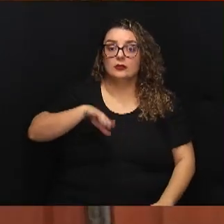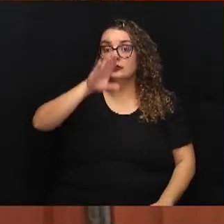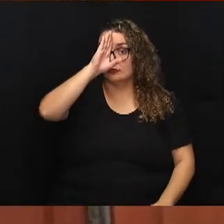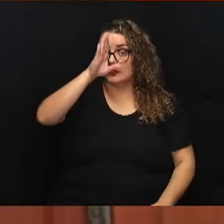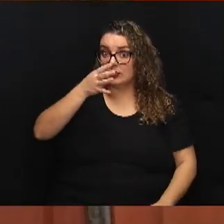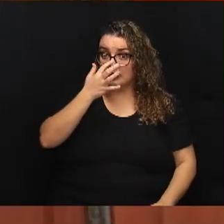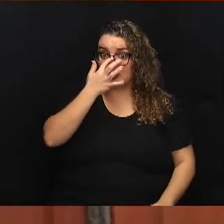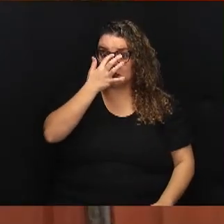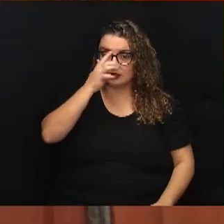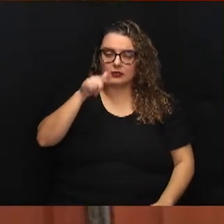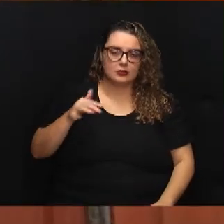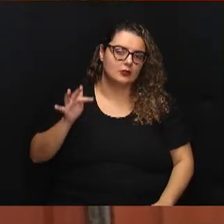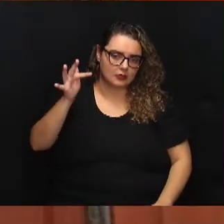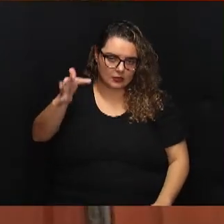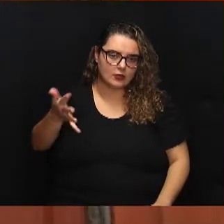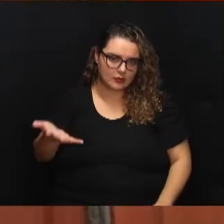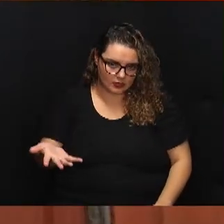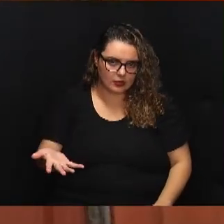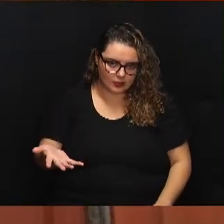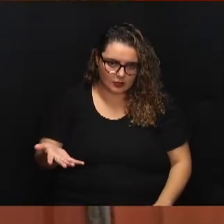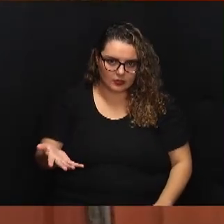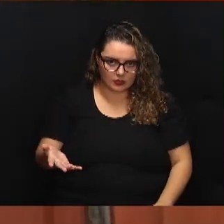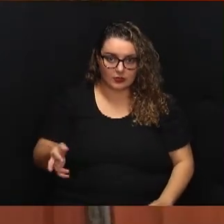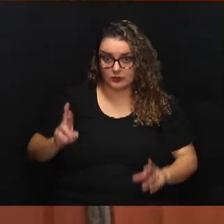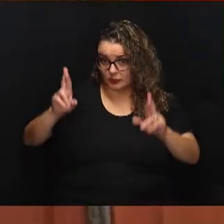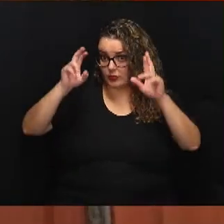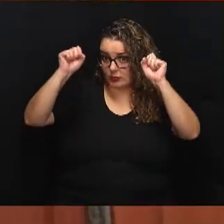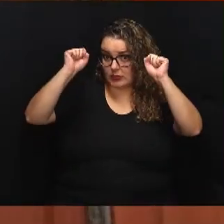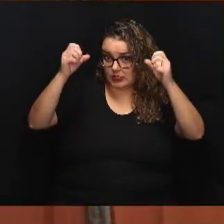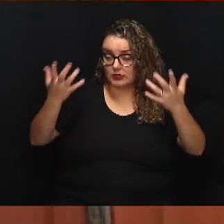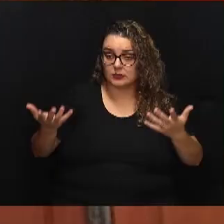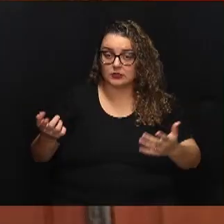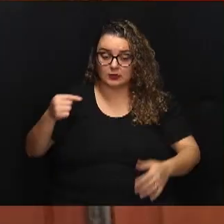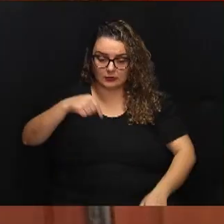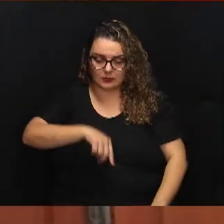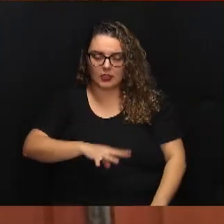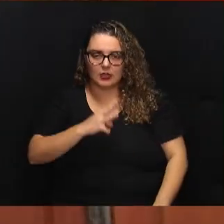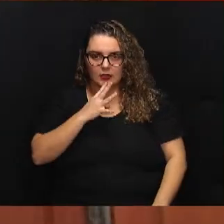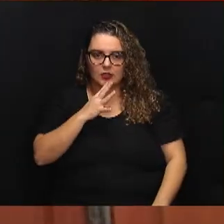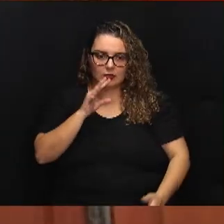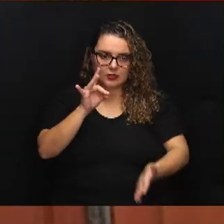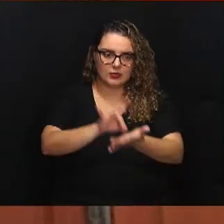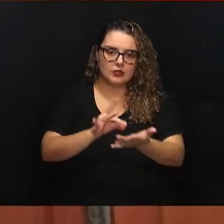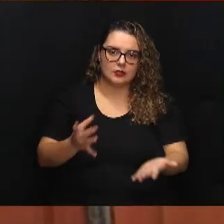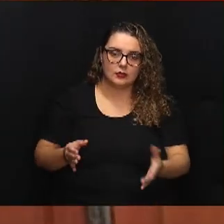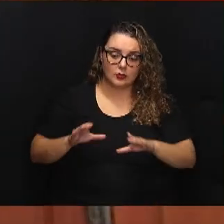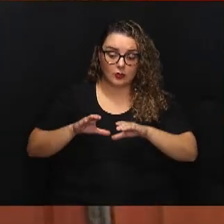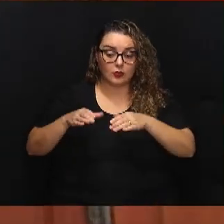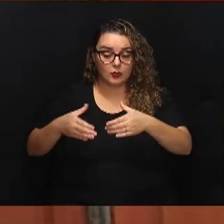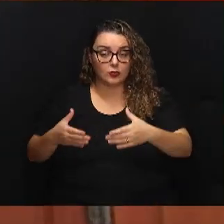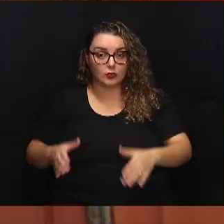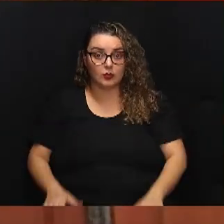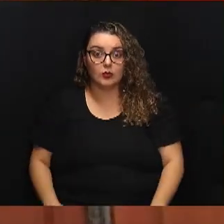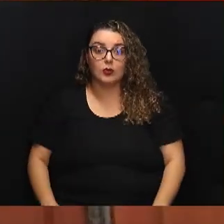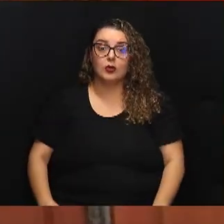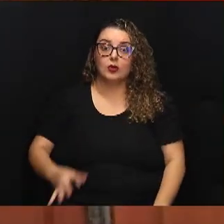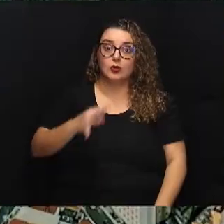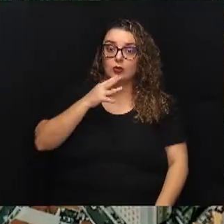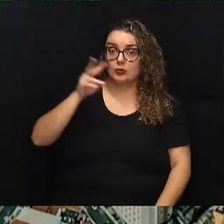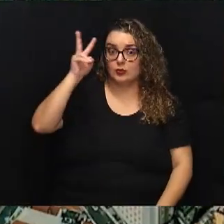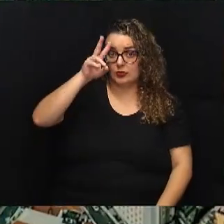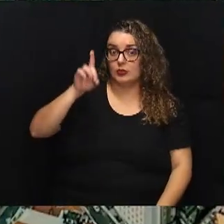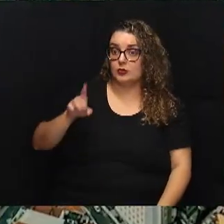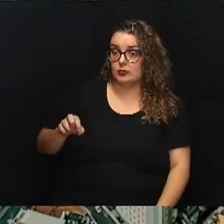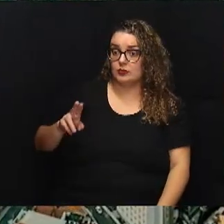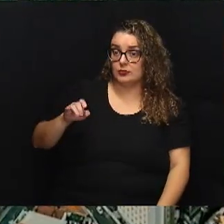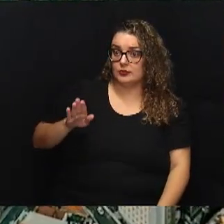o futuro, né? Os futuros torcedores, né? Para conhecer, né? O clube, para conhecer a história do derby.